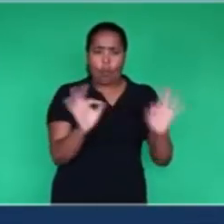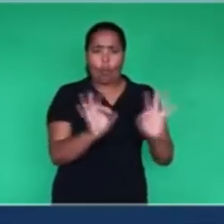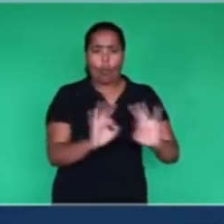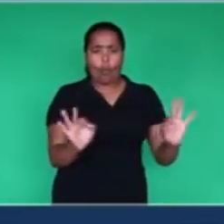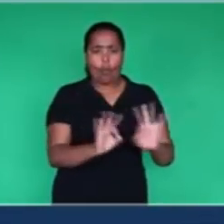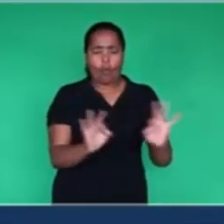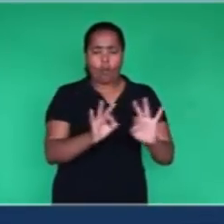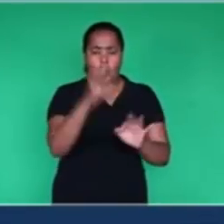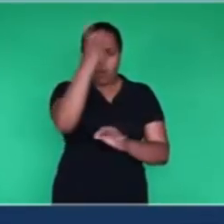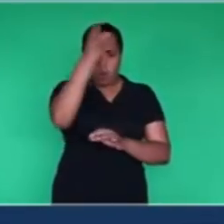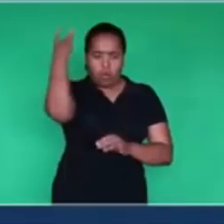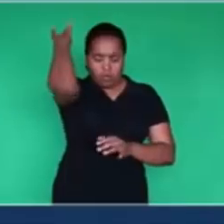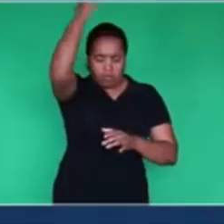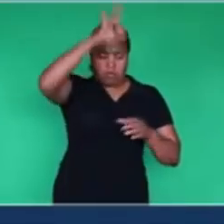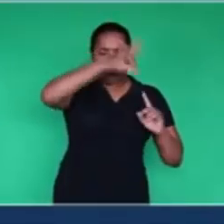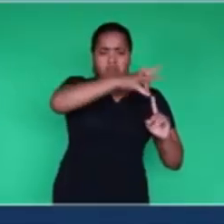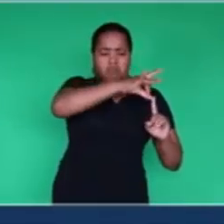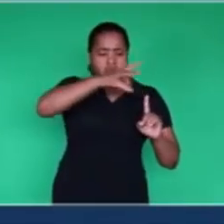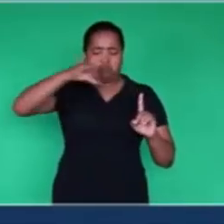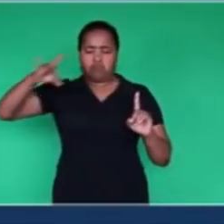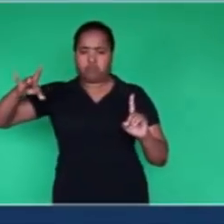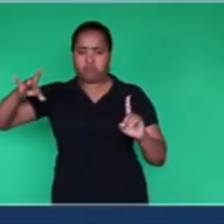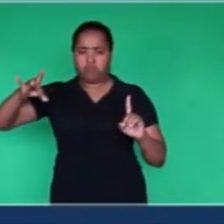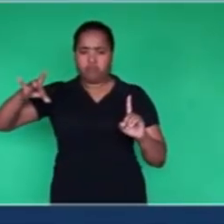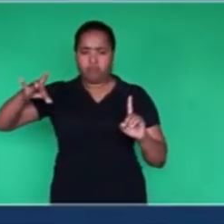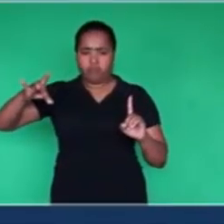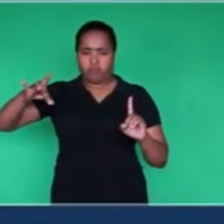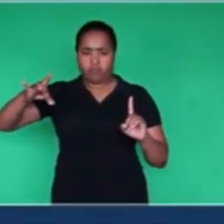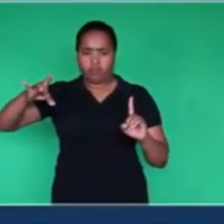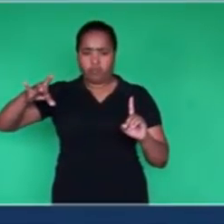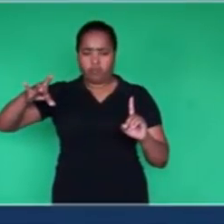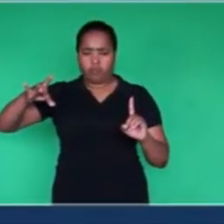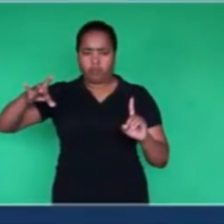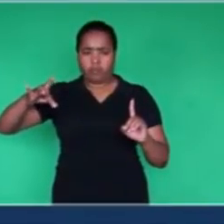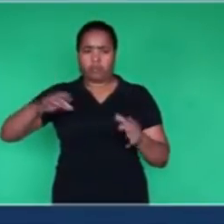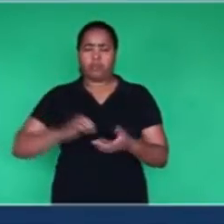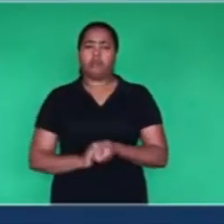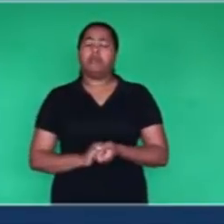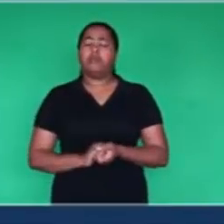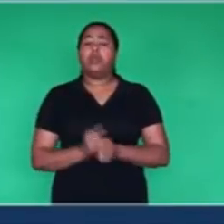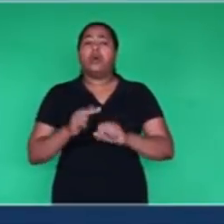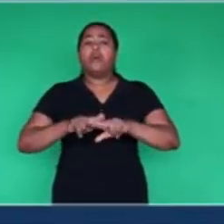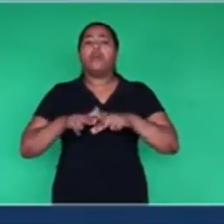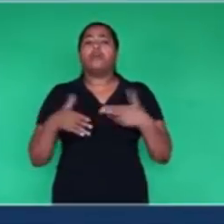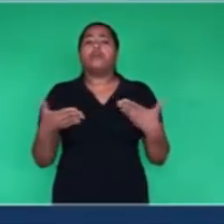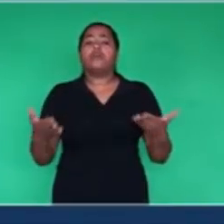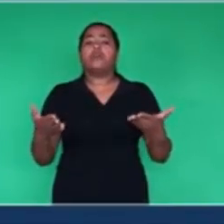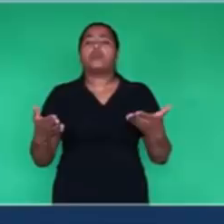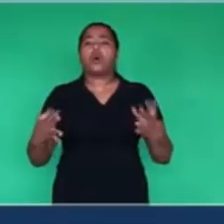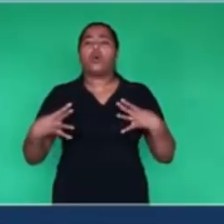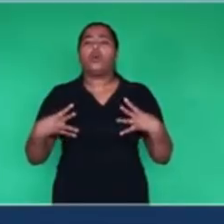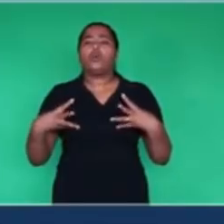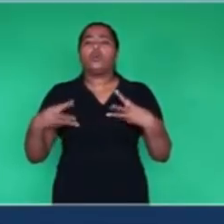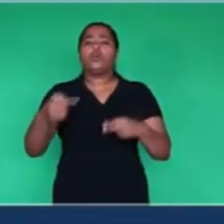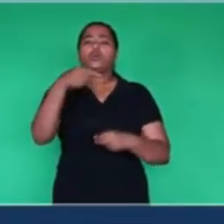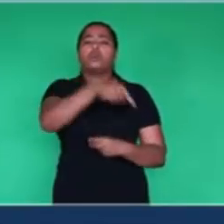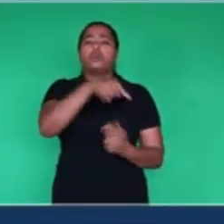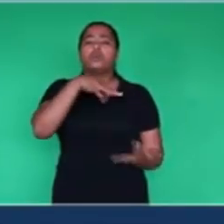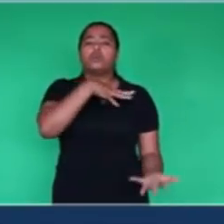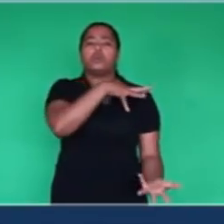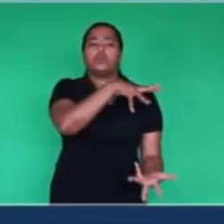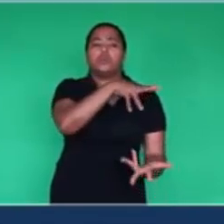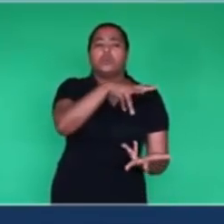amor aqui é o Espírito Santo. Vou passar outro texto. Juntos. Vamos lá. Porque tudo o que há no mundo,